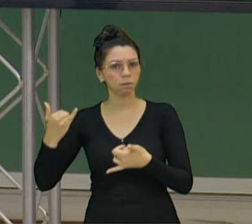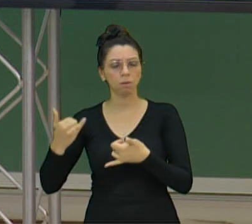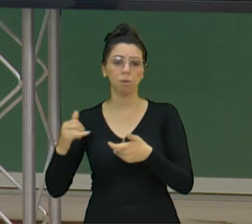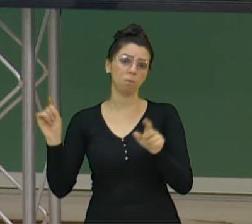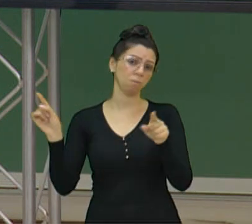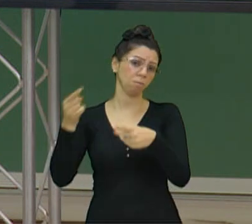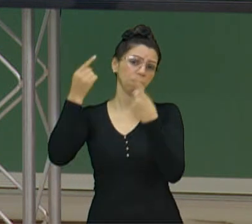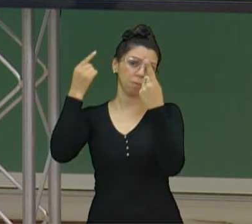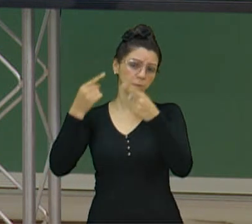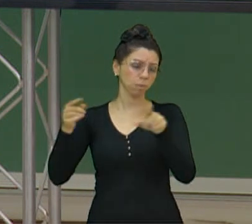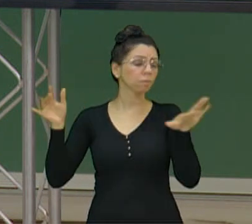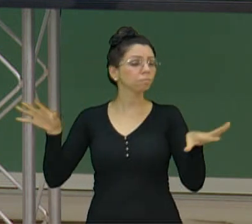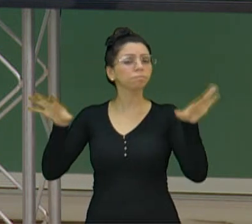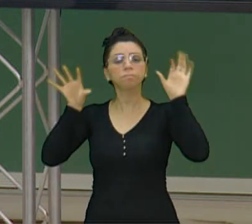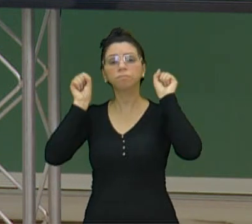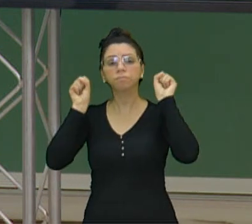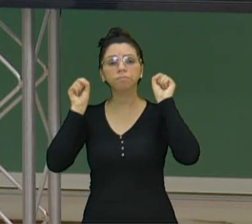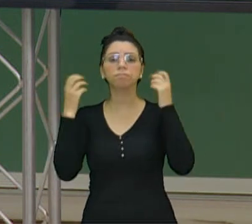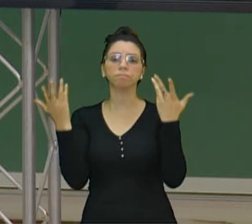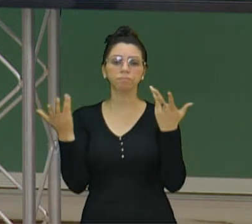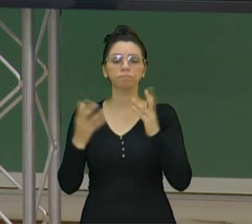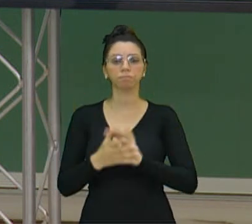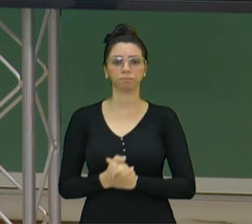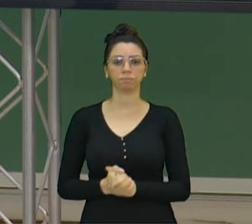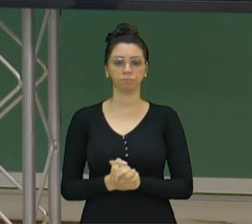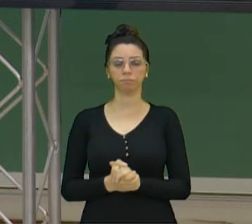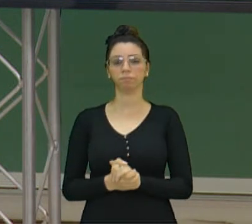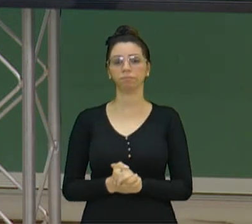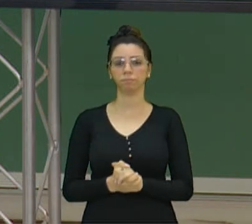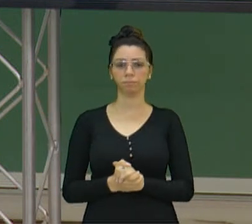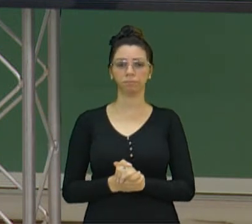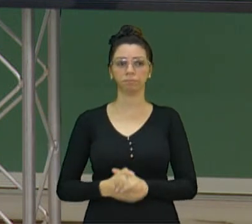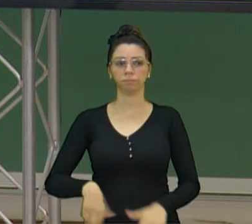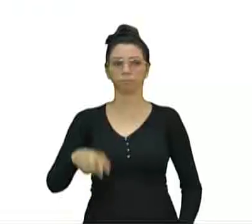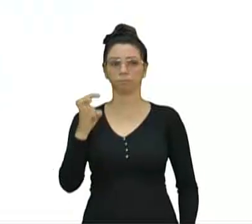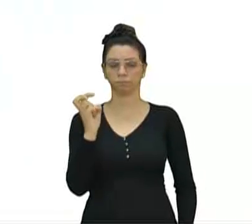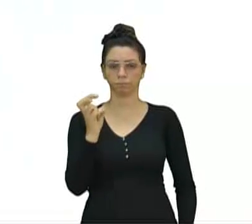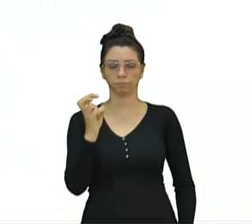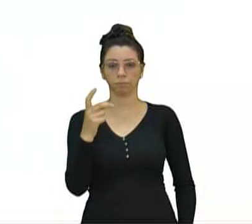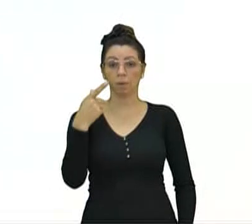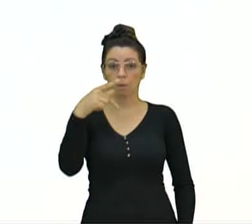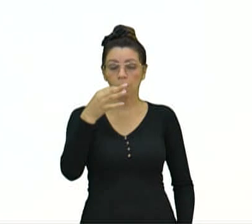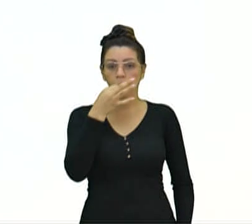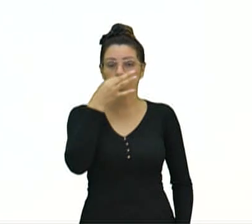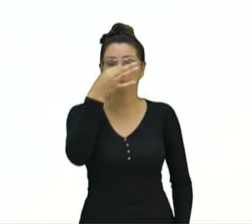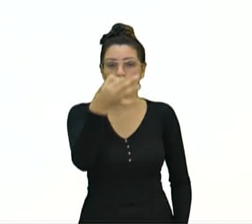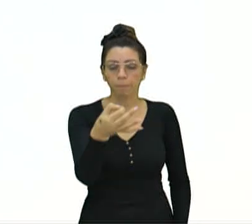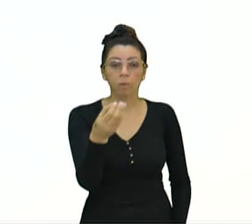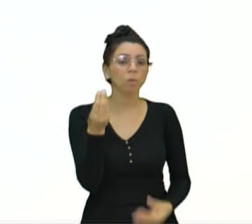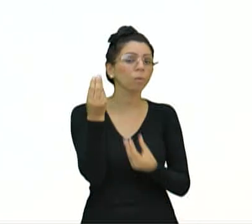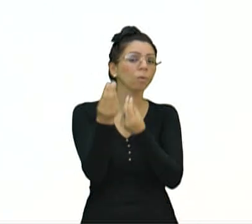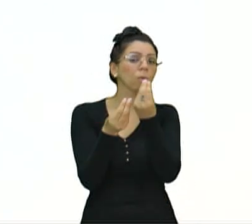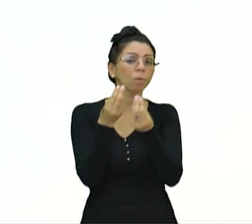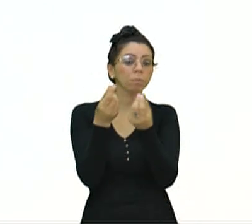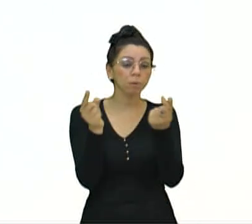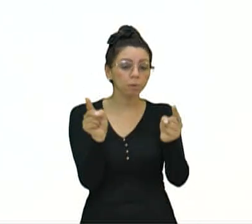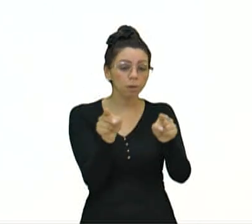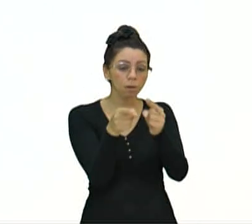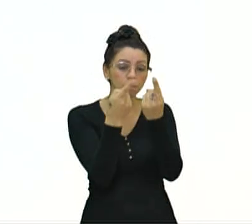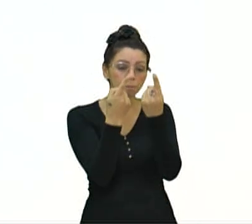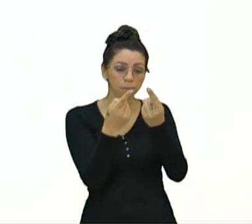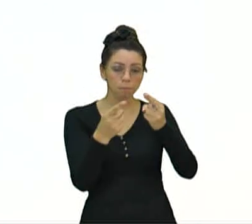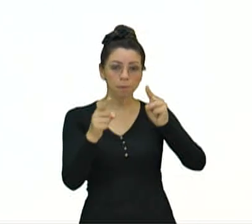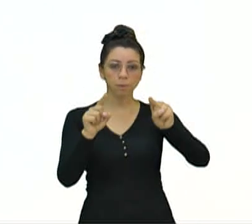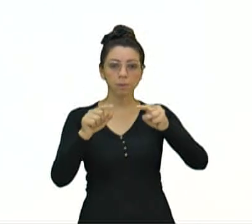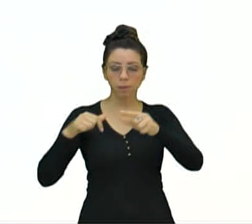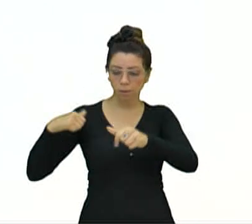música que você ouviu. Questão número 5. Em sua opinião, como a música acompanha as mudanças na